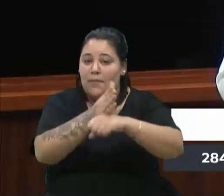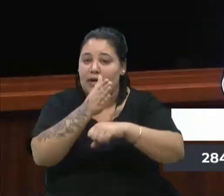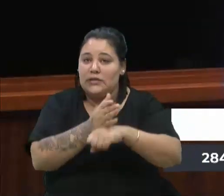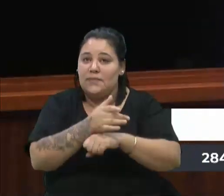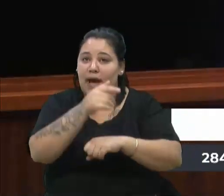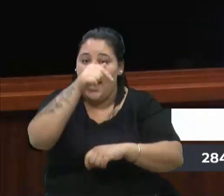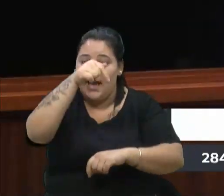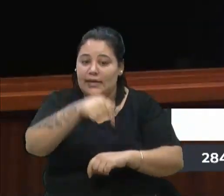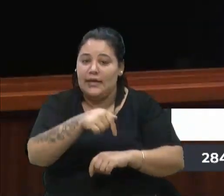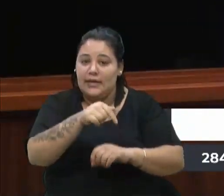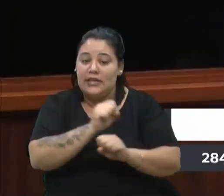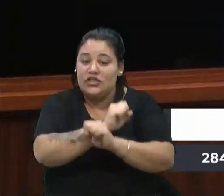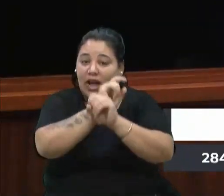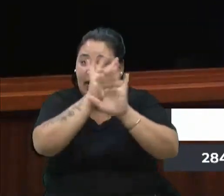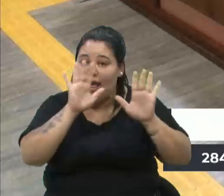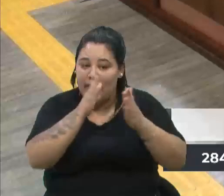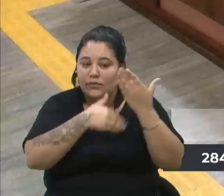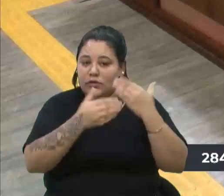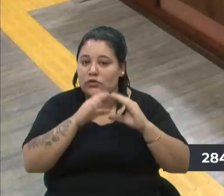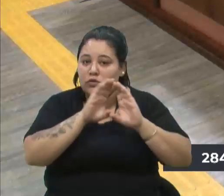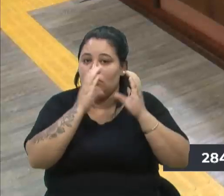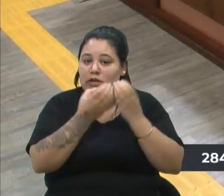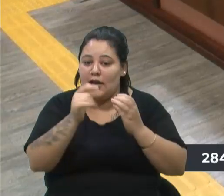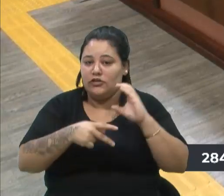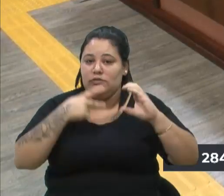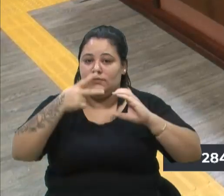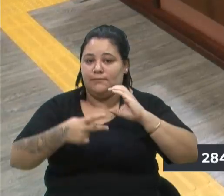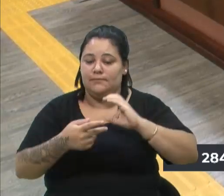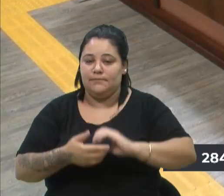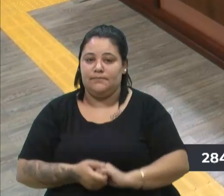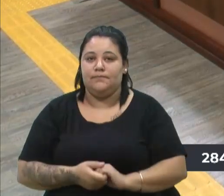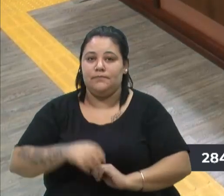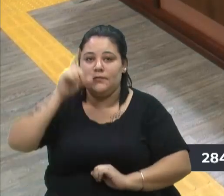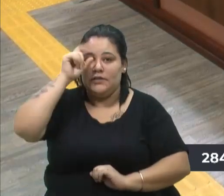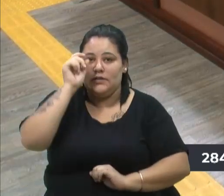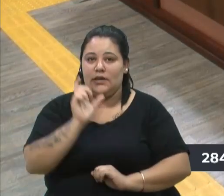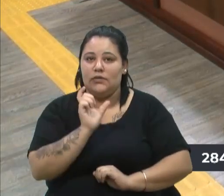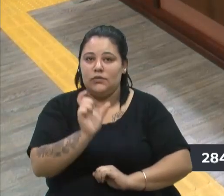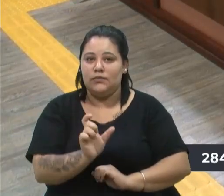esclarecer para toda a comunidade nessa casa. Obrigado. Escalco com a palavra.